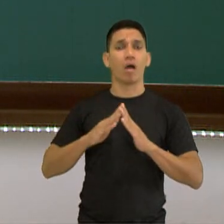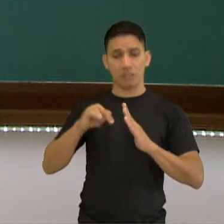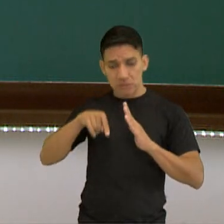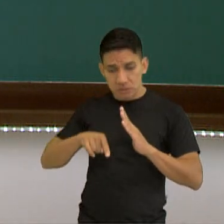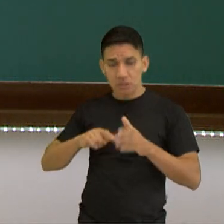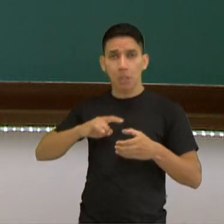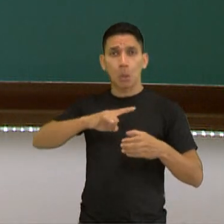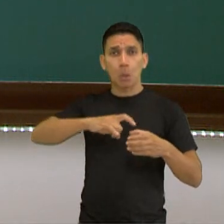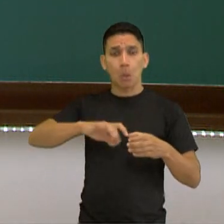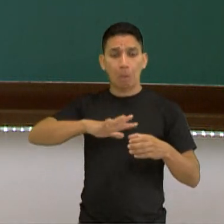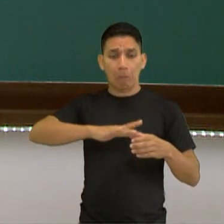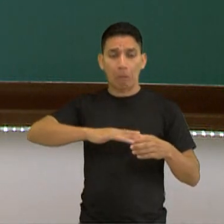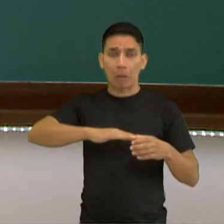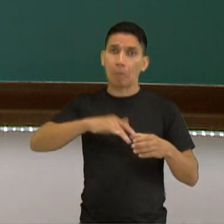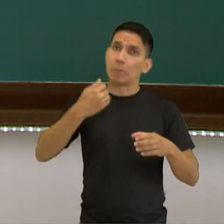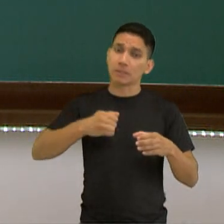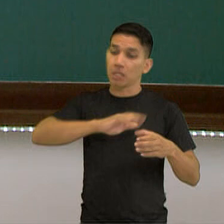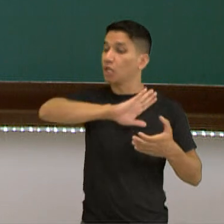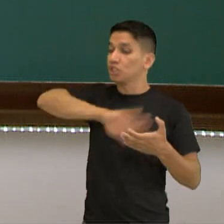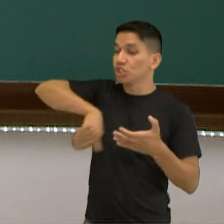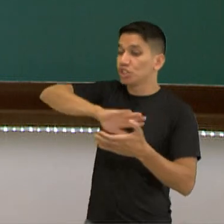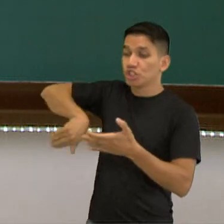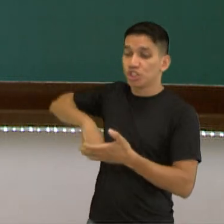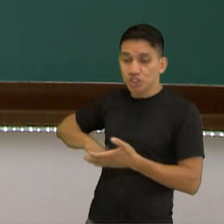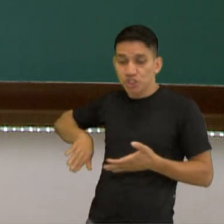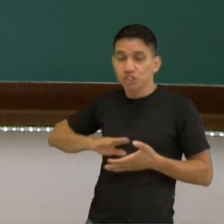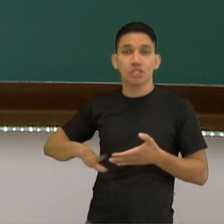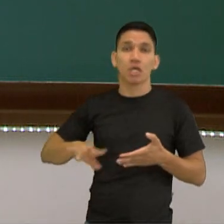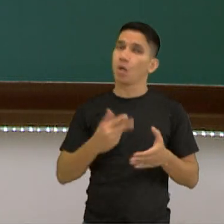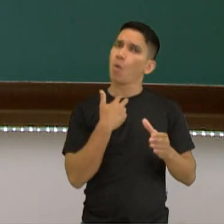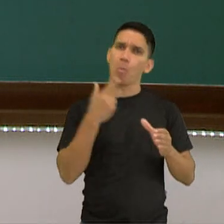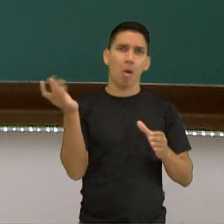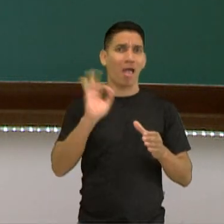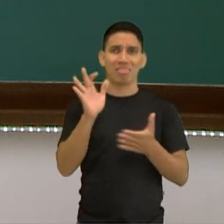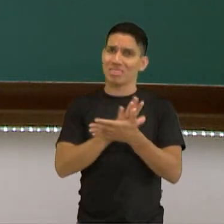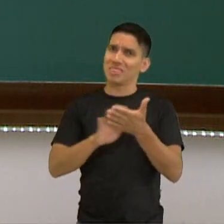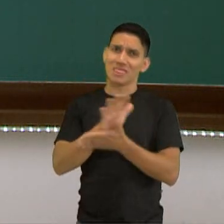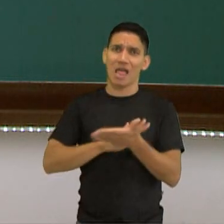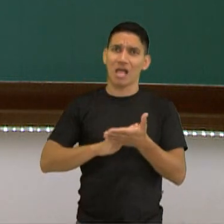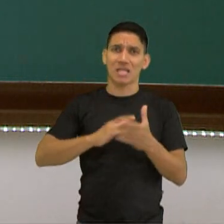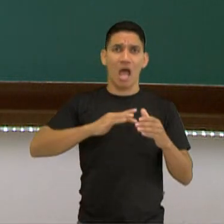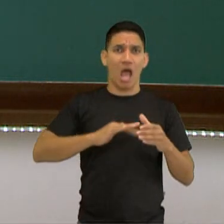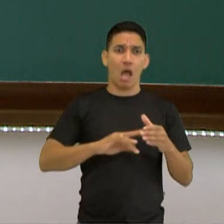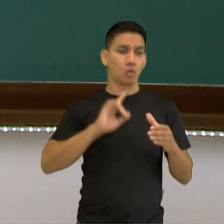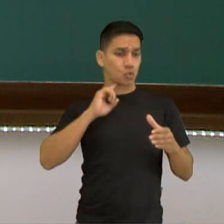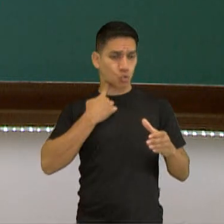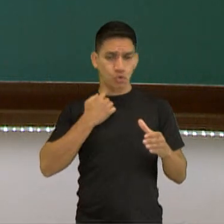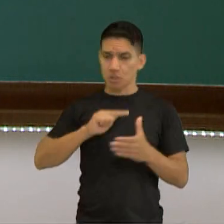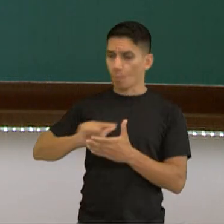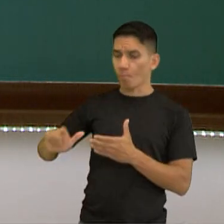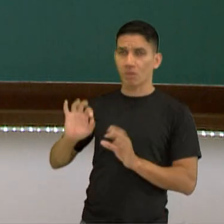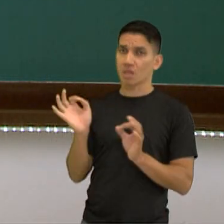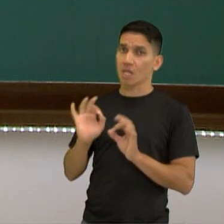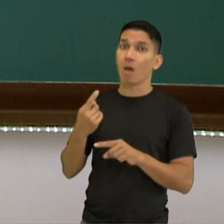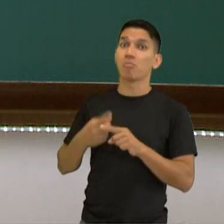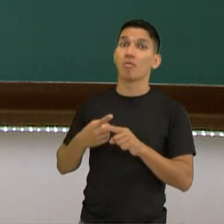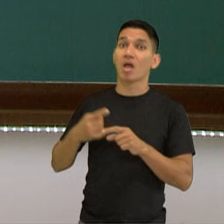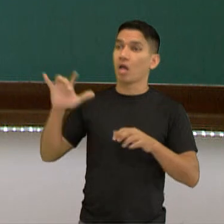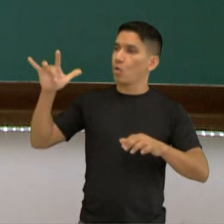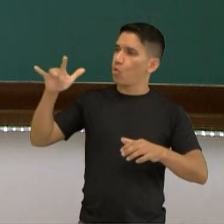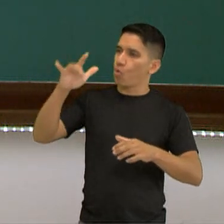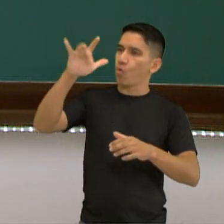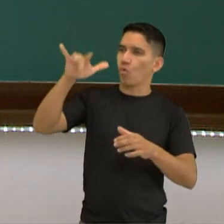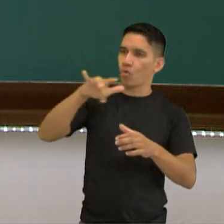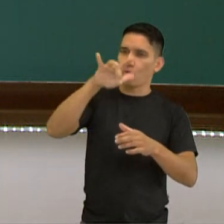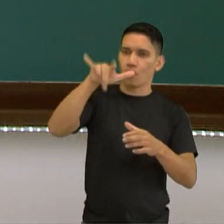que fazer um mutirão, não deixar água parada, nem suja, nem limpa, porque o mosquito, né, a fêmea